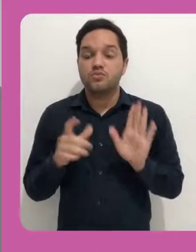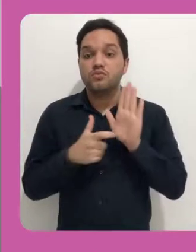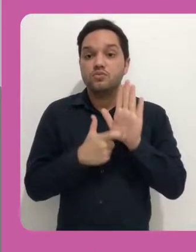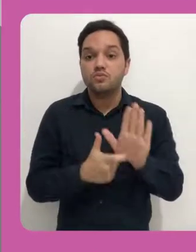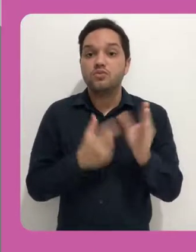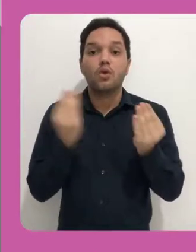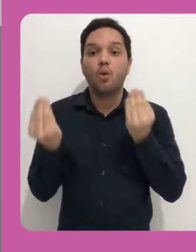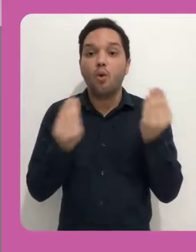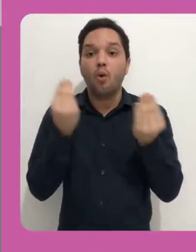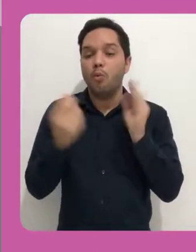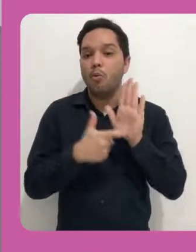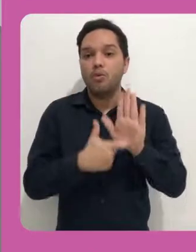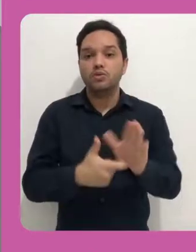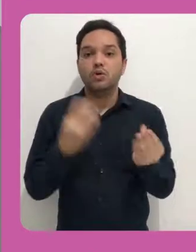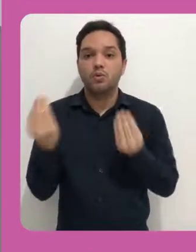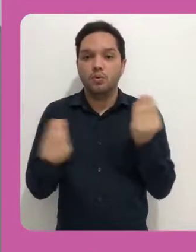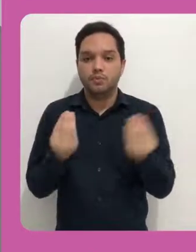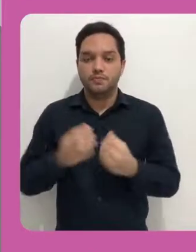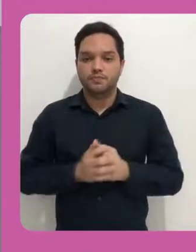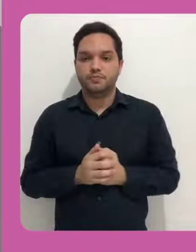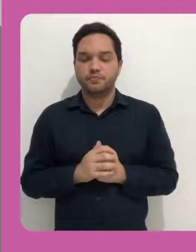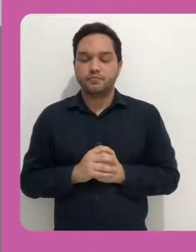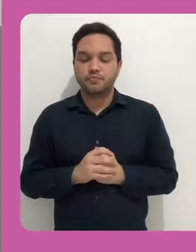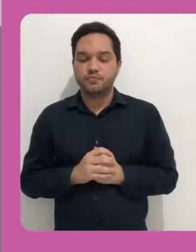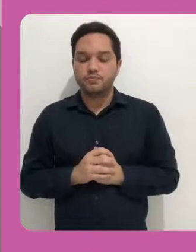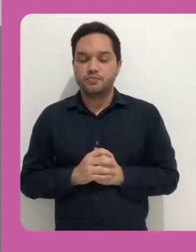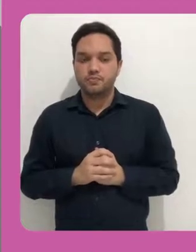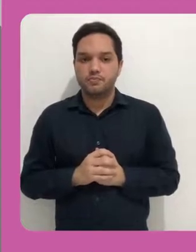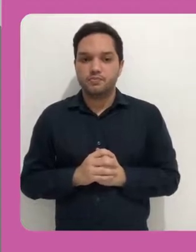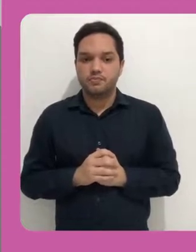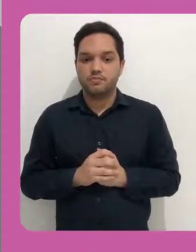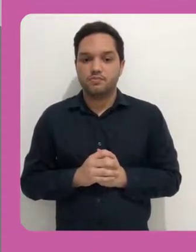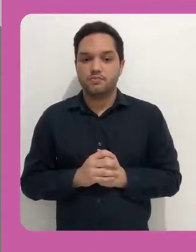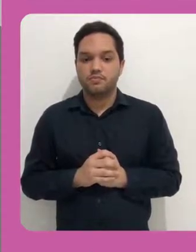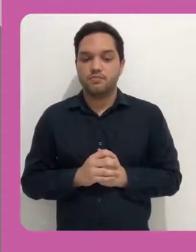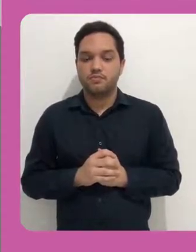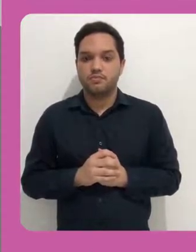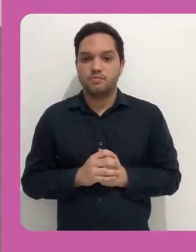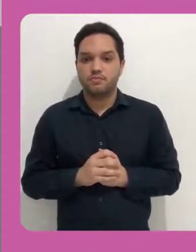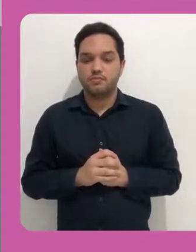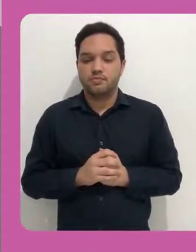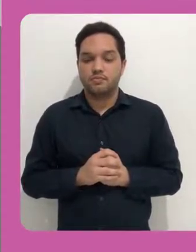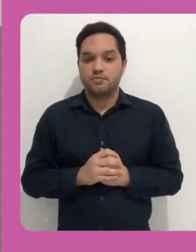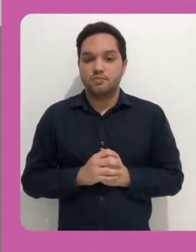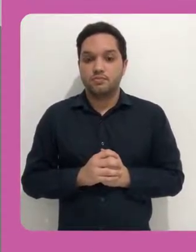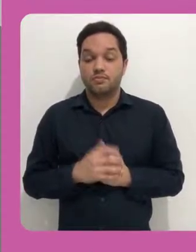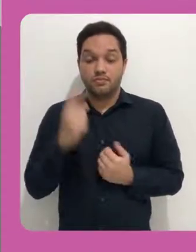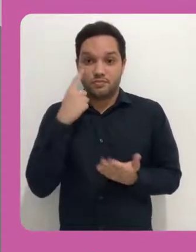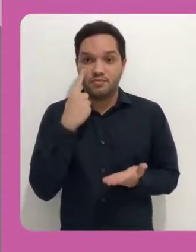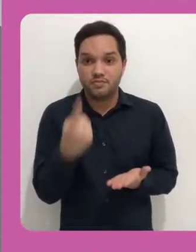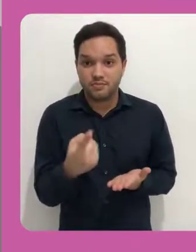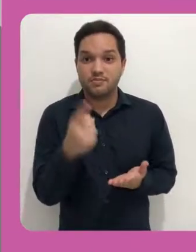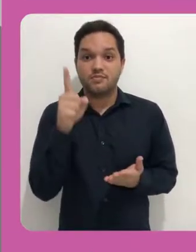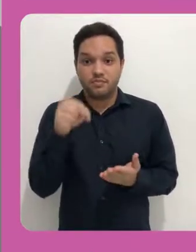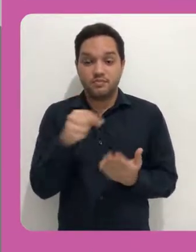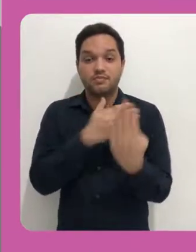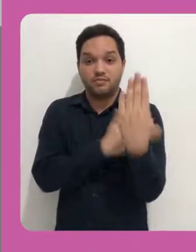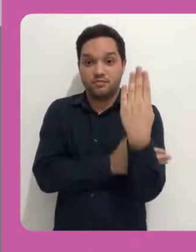Opa, aconteceu um errinho, mas foi. Vejam, essa foi a pasta que eu enviei e essa